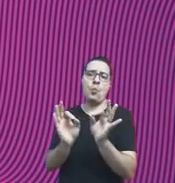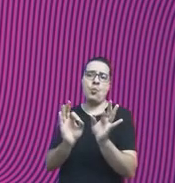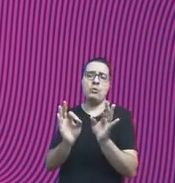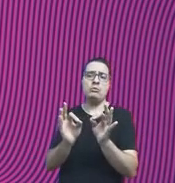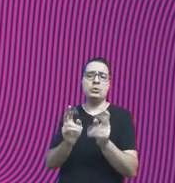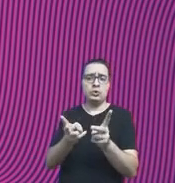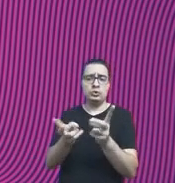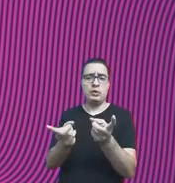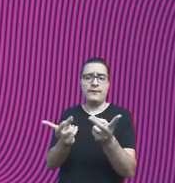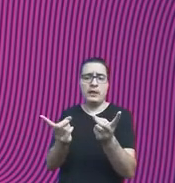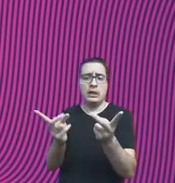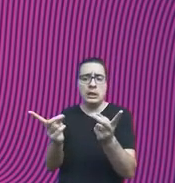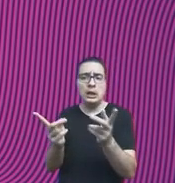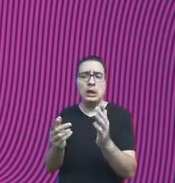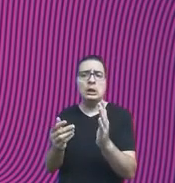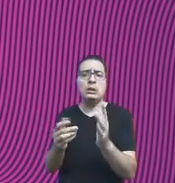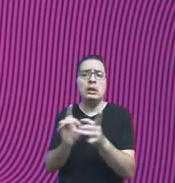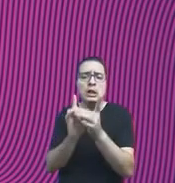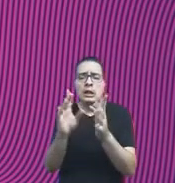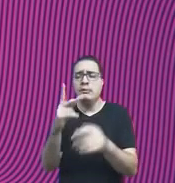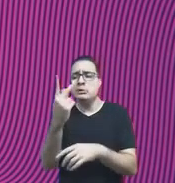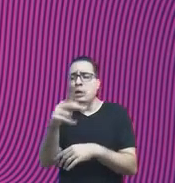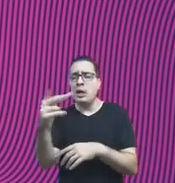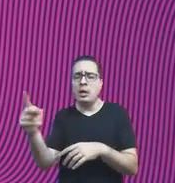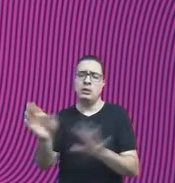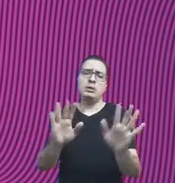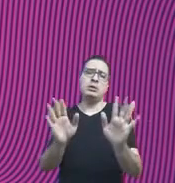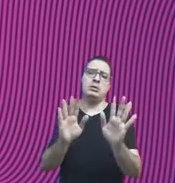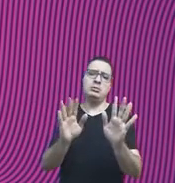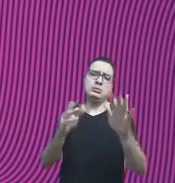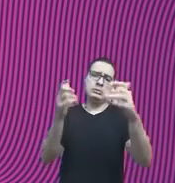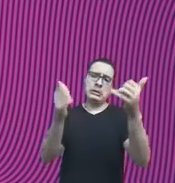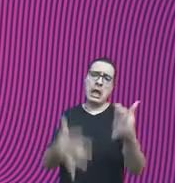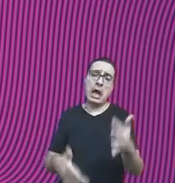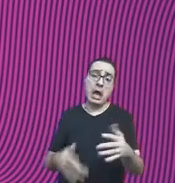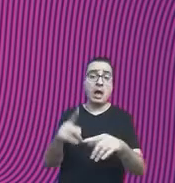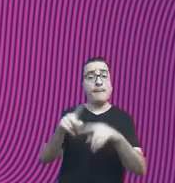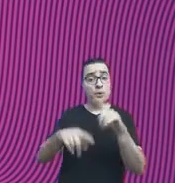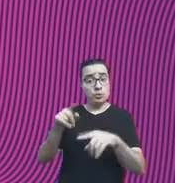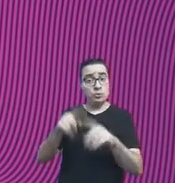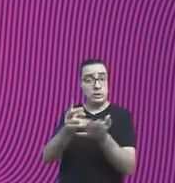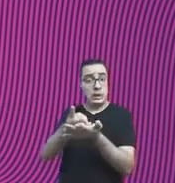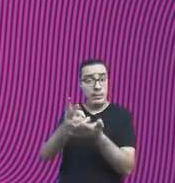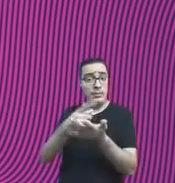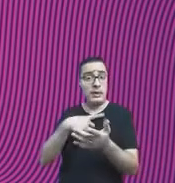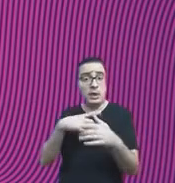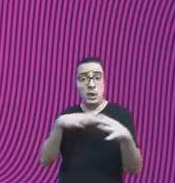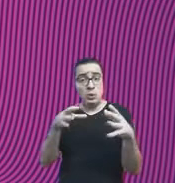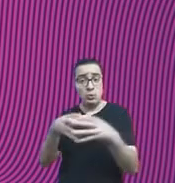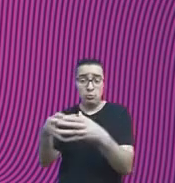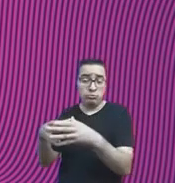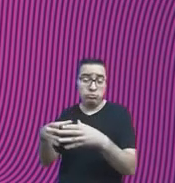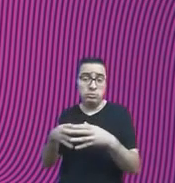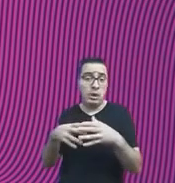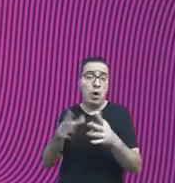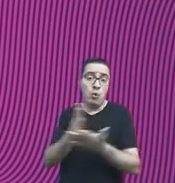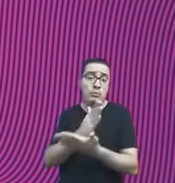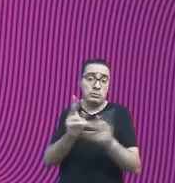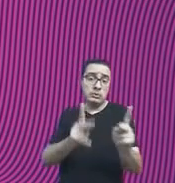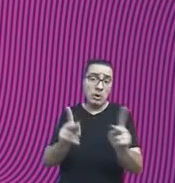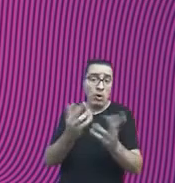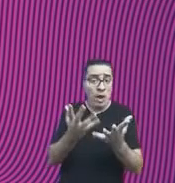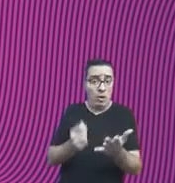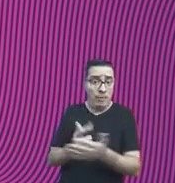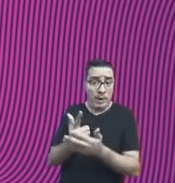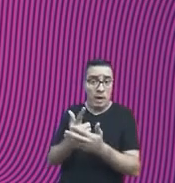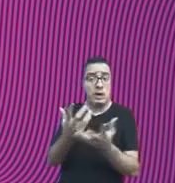livre escolha e por aí vai. Deixando claro, são produtos que sempre vão ter um nicho deles e tem um nicho da população que quer comprar e aceita pagar mais